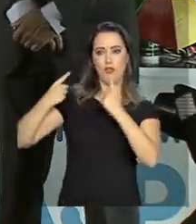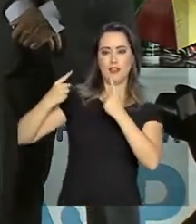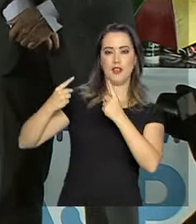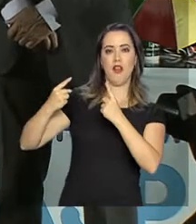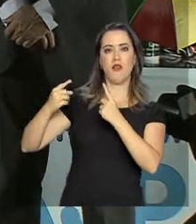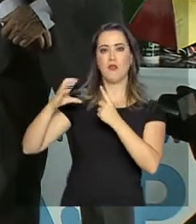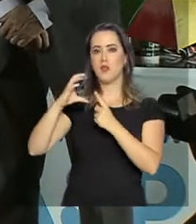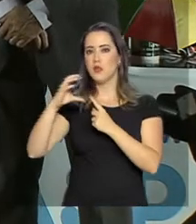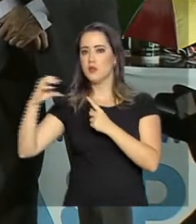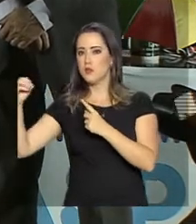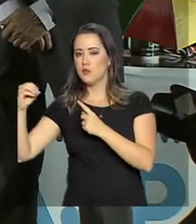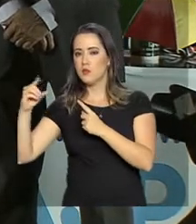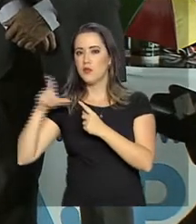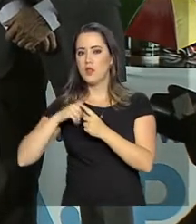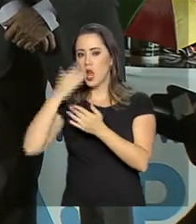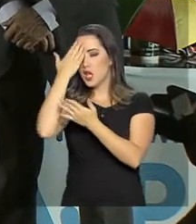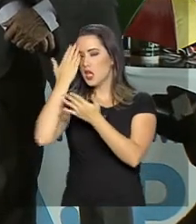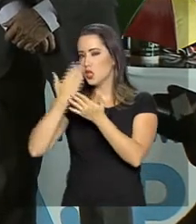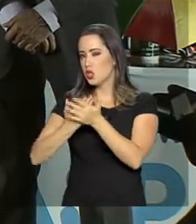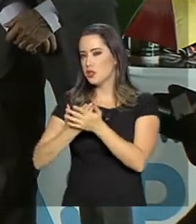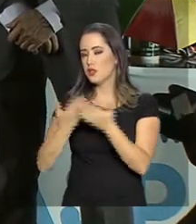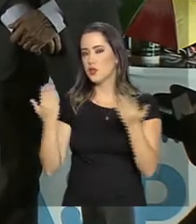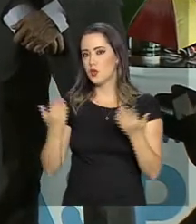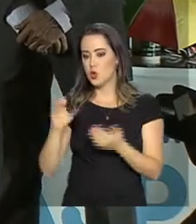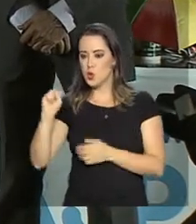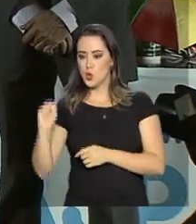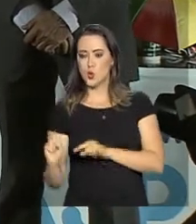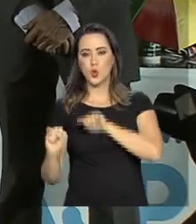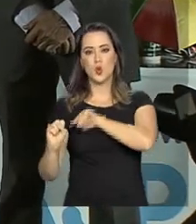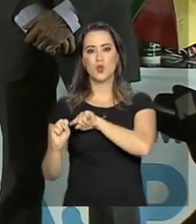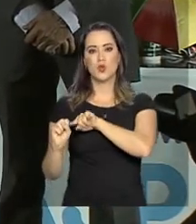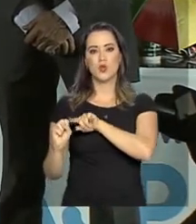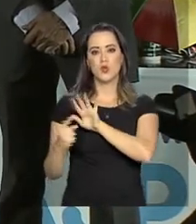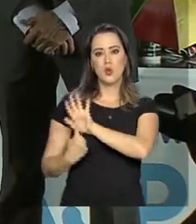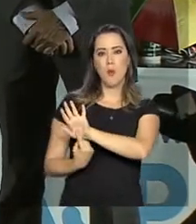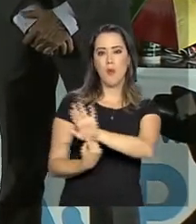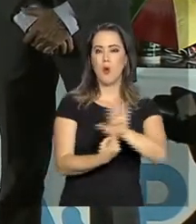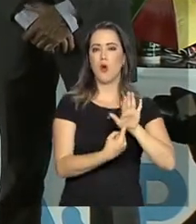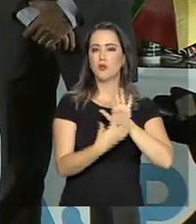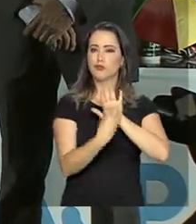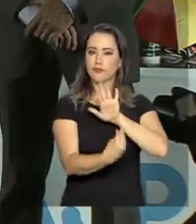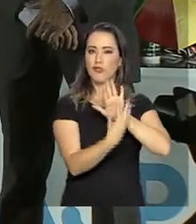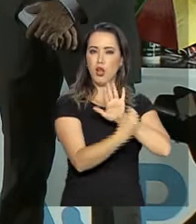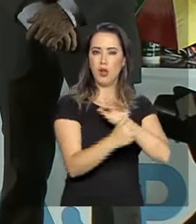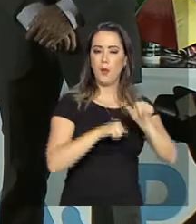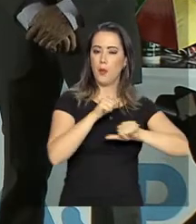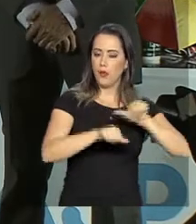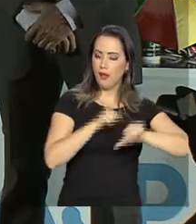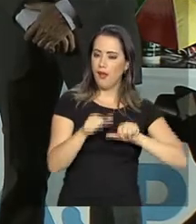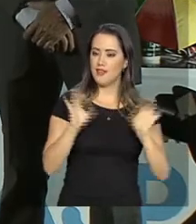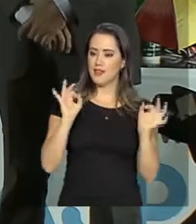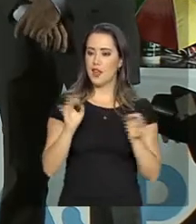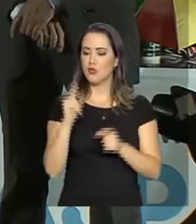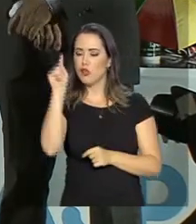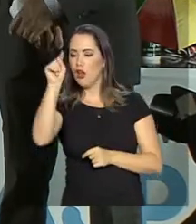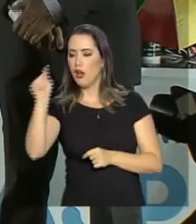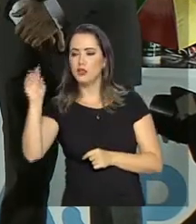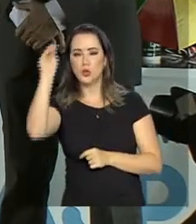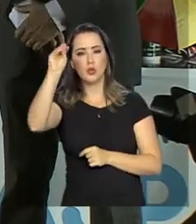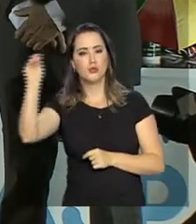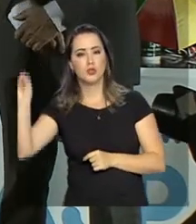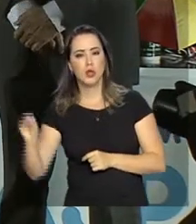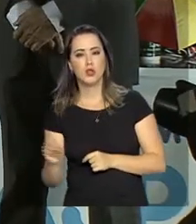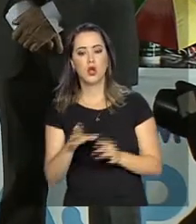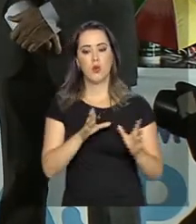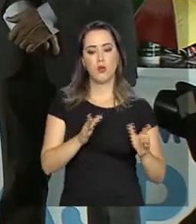do centro a confiança do sul 55 deles que haja a mudança o brasil 11